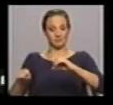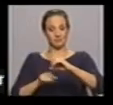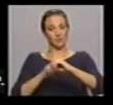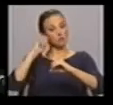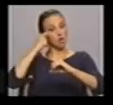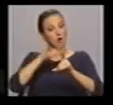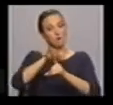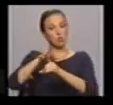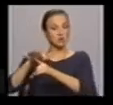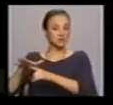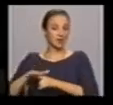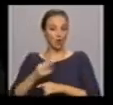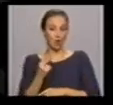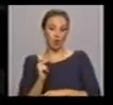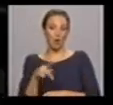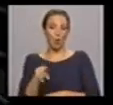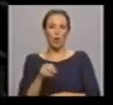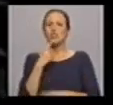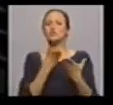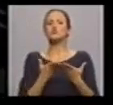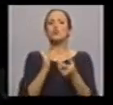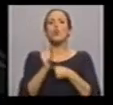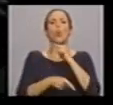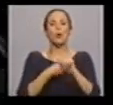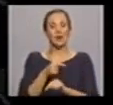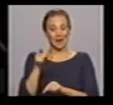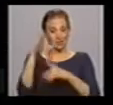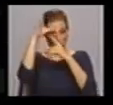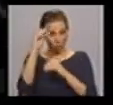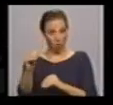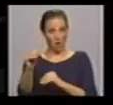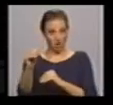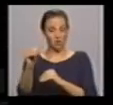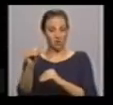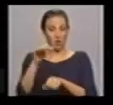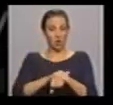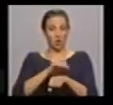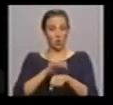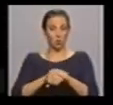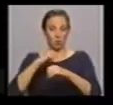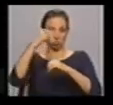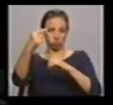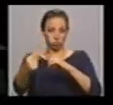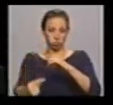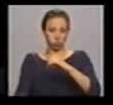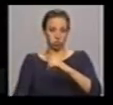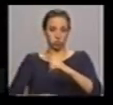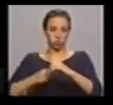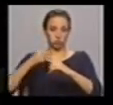dos anéis de Urano. E então o que diz este estudo é que Créssida, devido à órbita que tem,